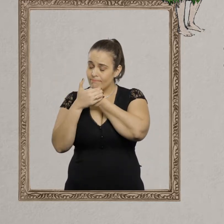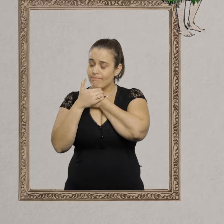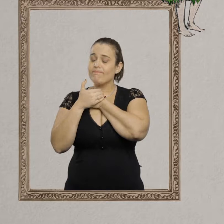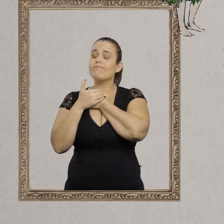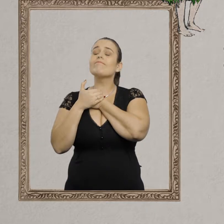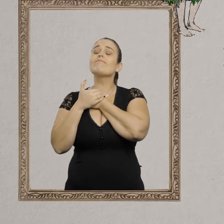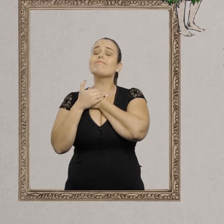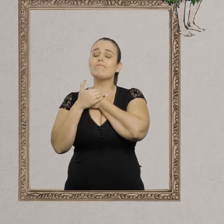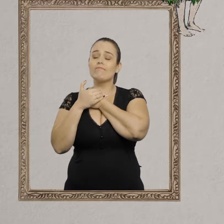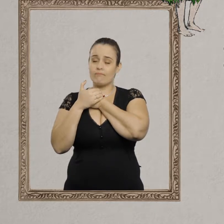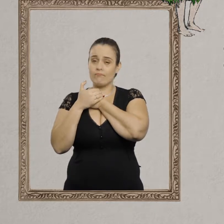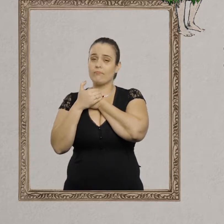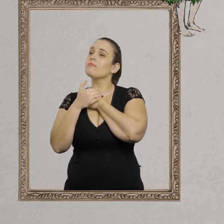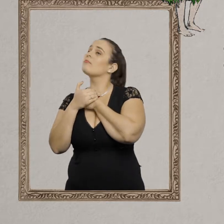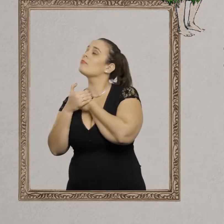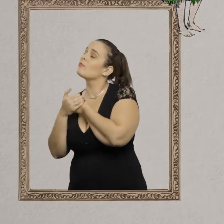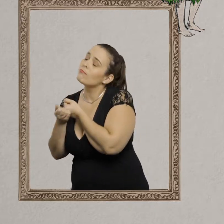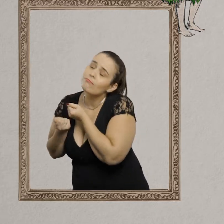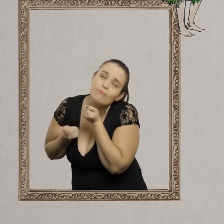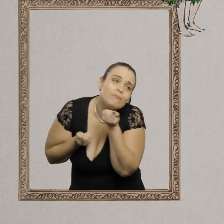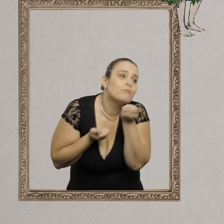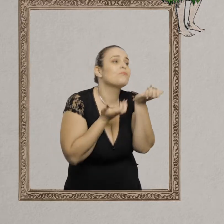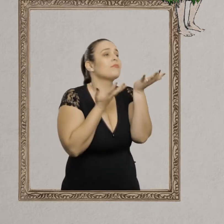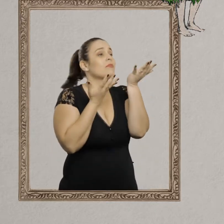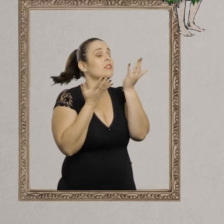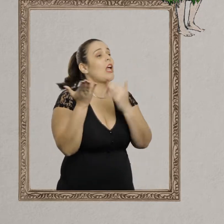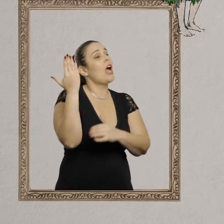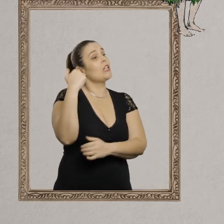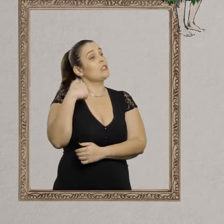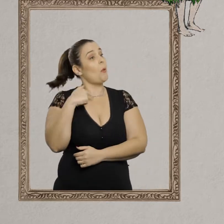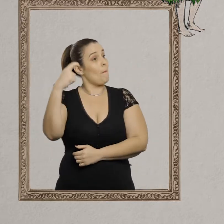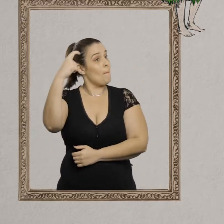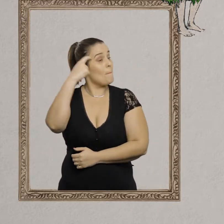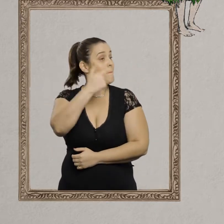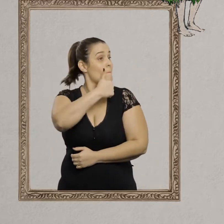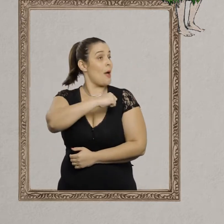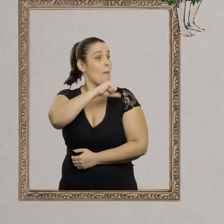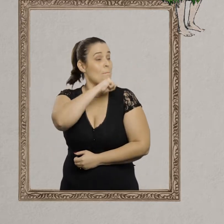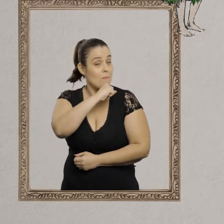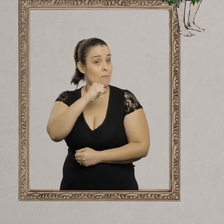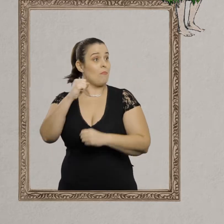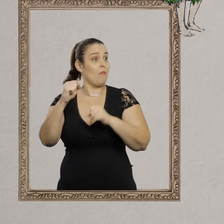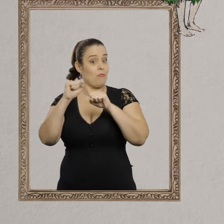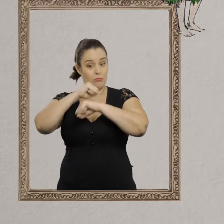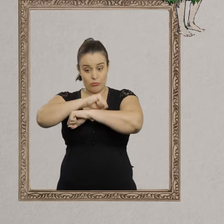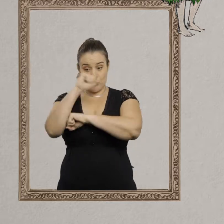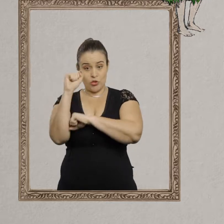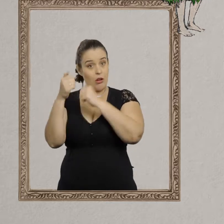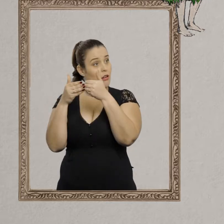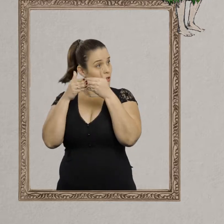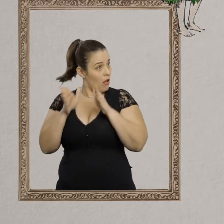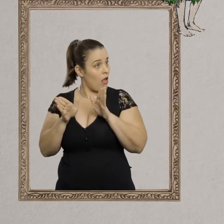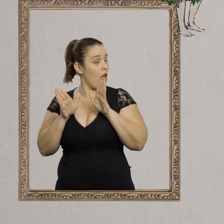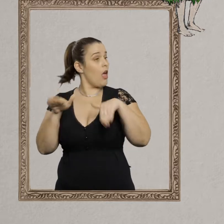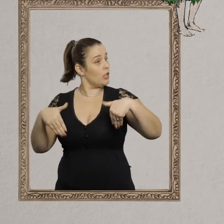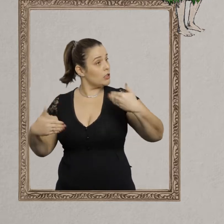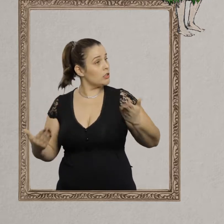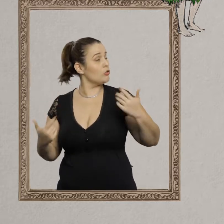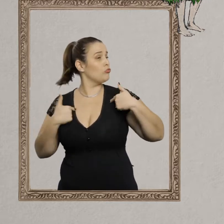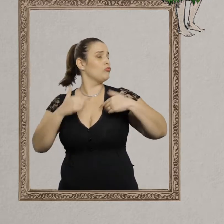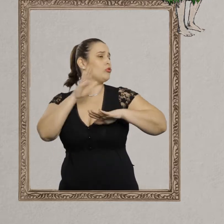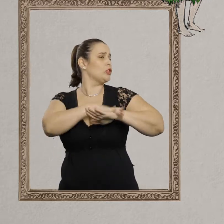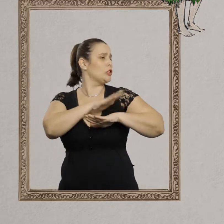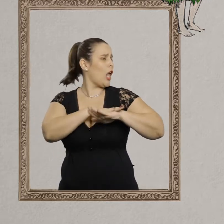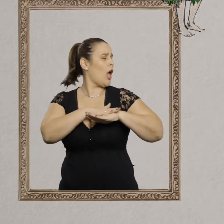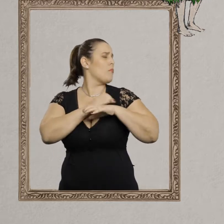de todos. Ele falou: "Eu também achava que minha mãe ia deixar a janela aberta para mim. Por isso,